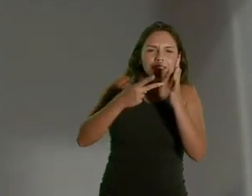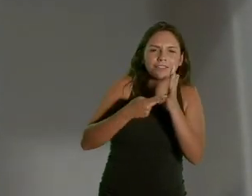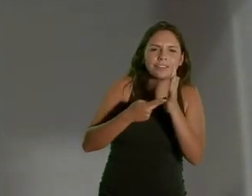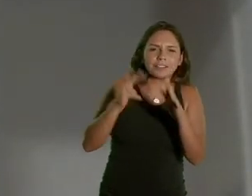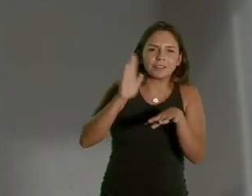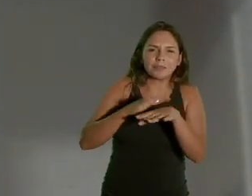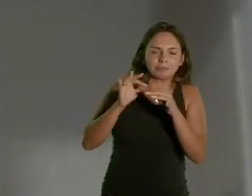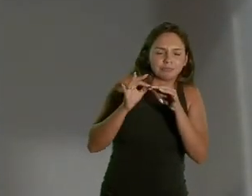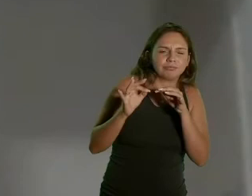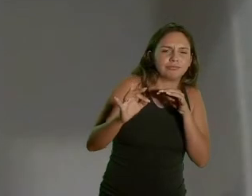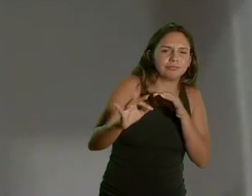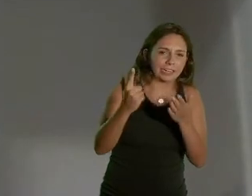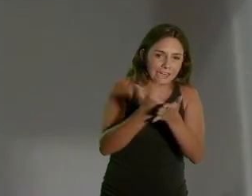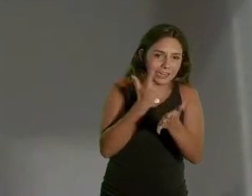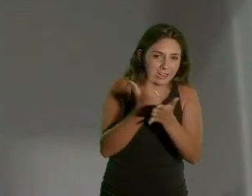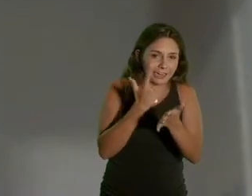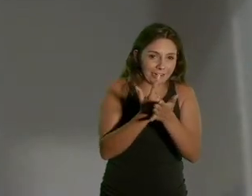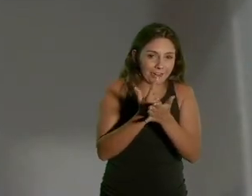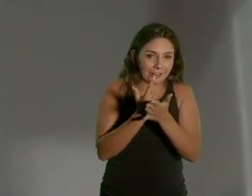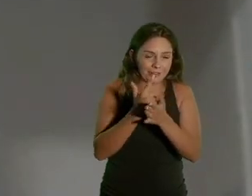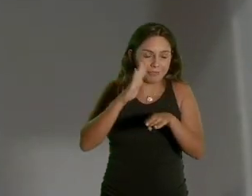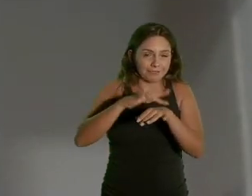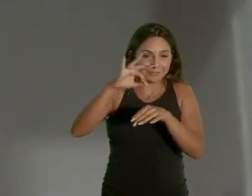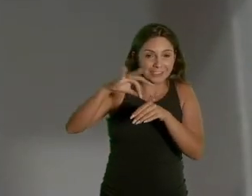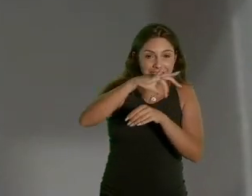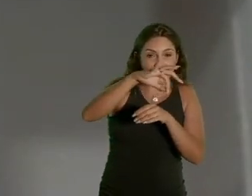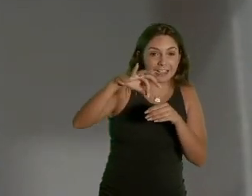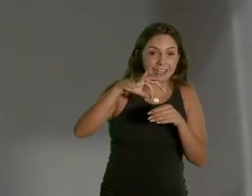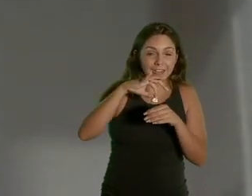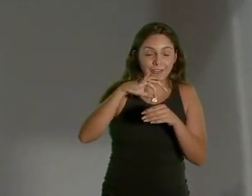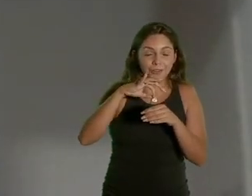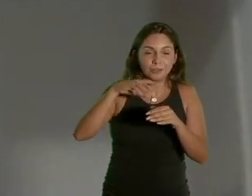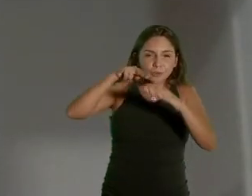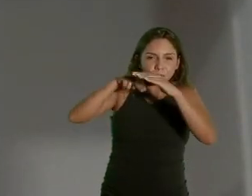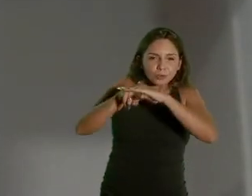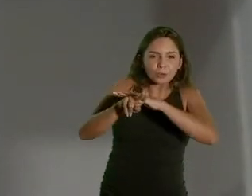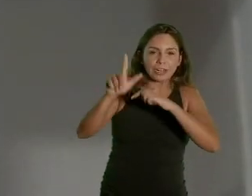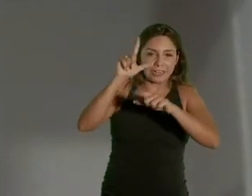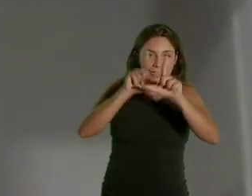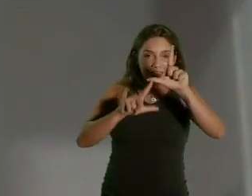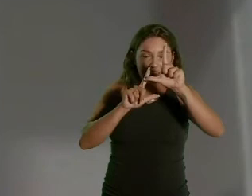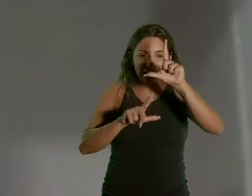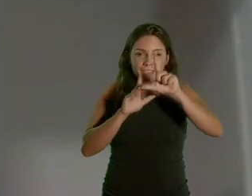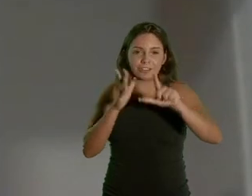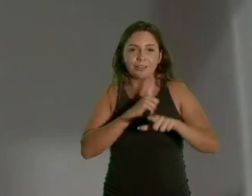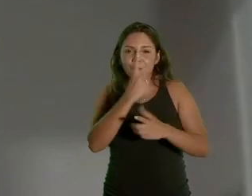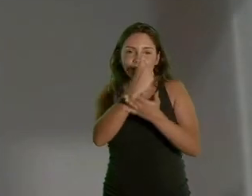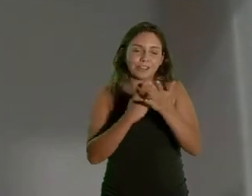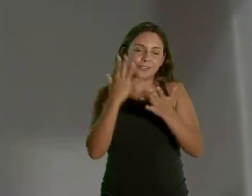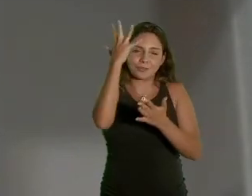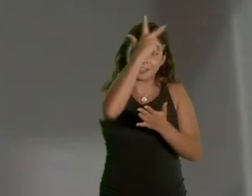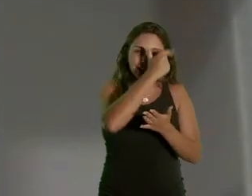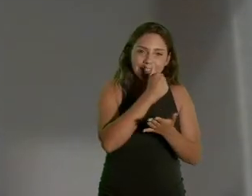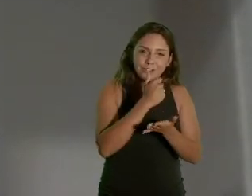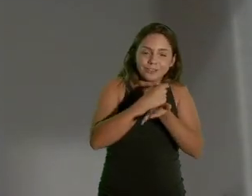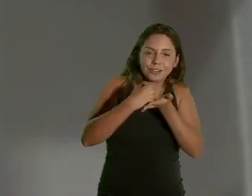mais extensos que os livros mais sagrados. No túmulo das letras, jaz um texto lindo e nos